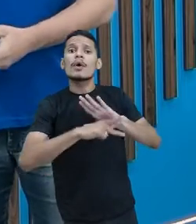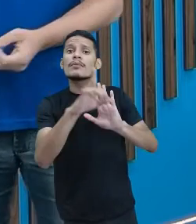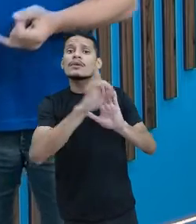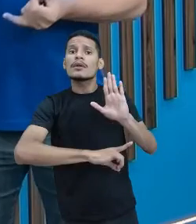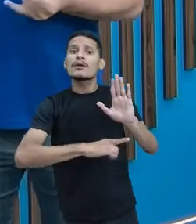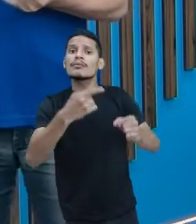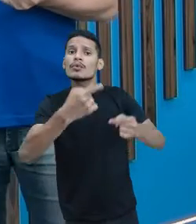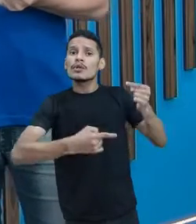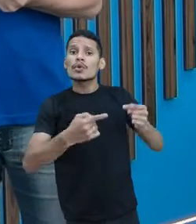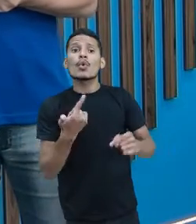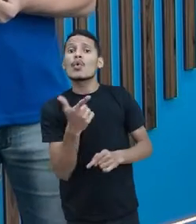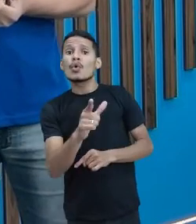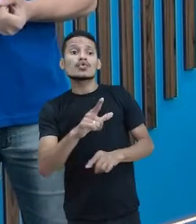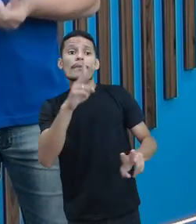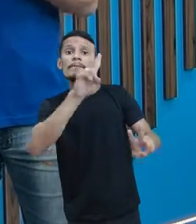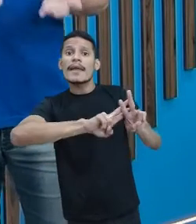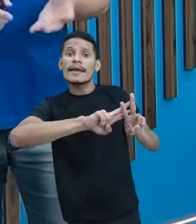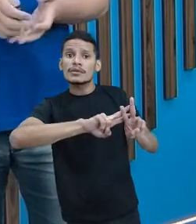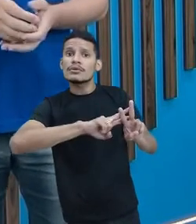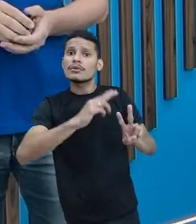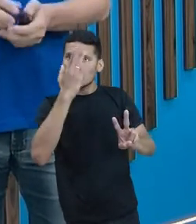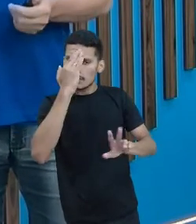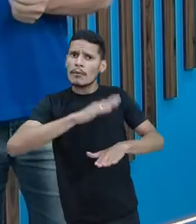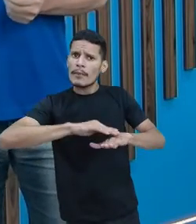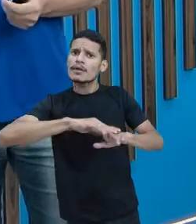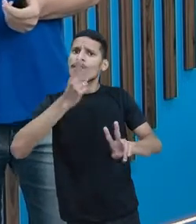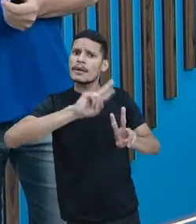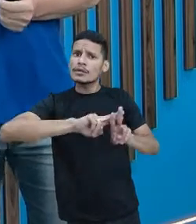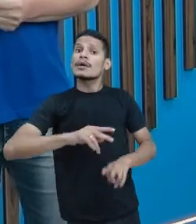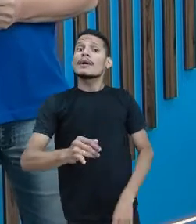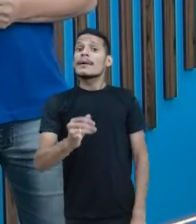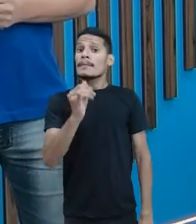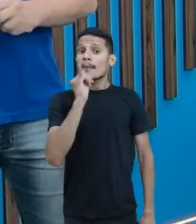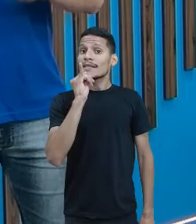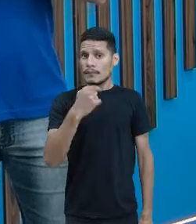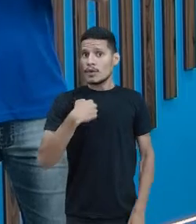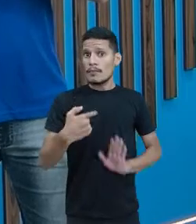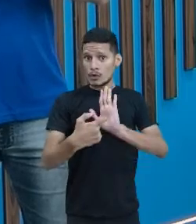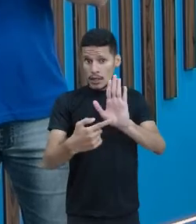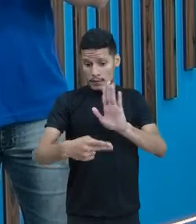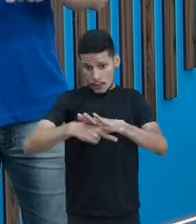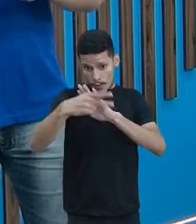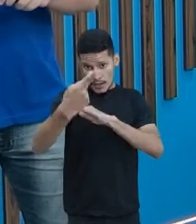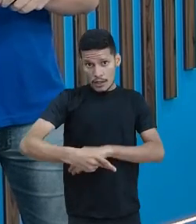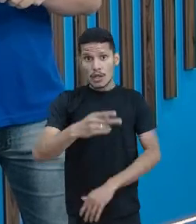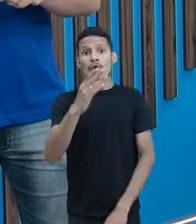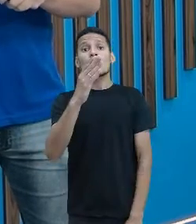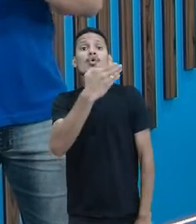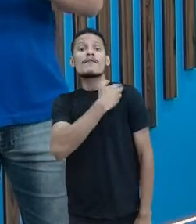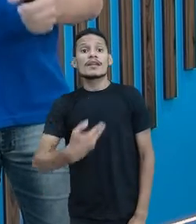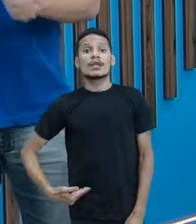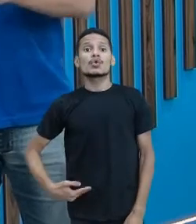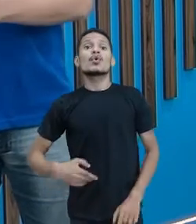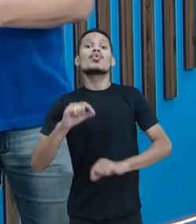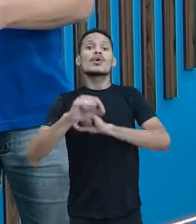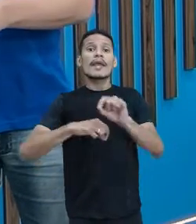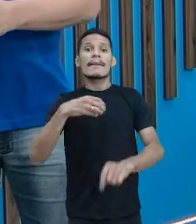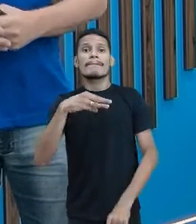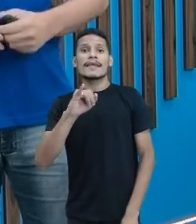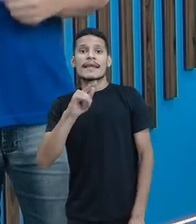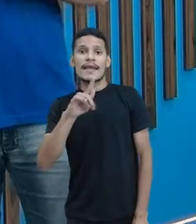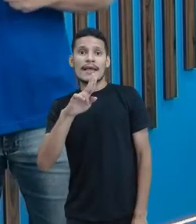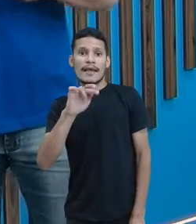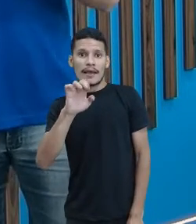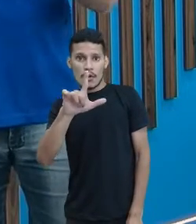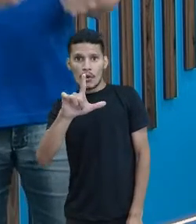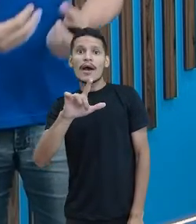foram caçados. Então teve gente preso desde o primeiro momento. Um exemplo que eu quero dar para vocês é o caso do governador de Pernambuco, o então Miguel Arraes.